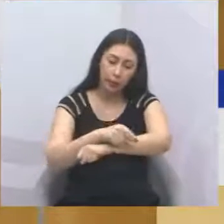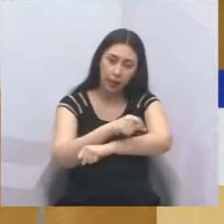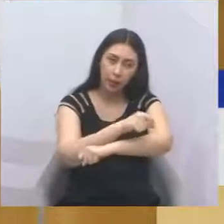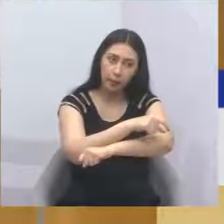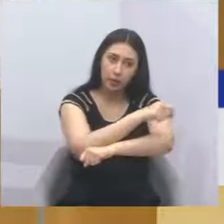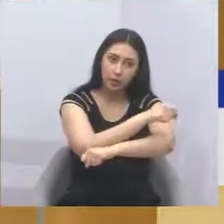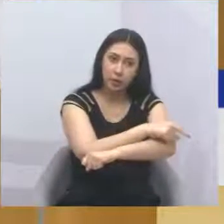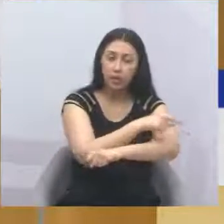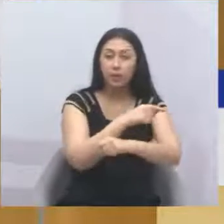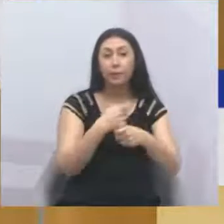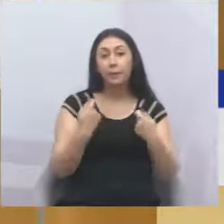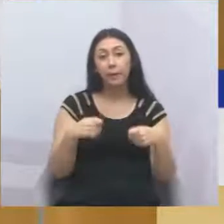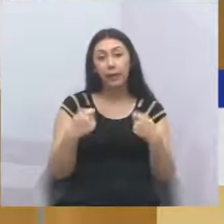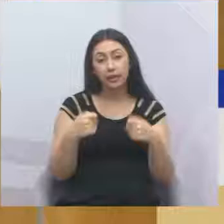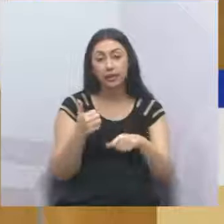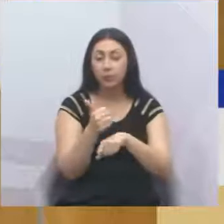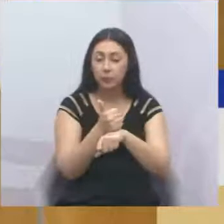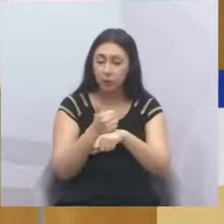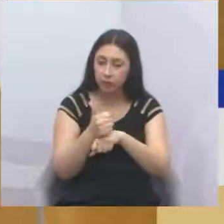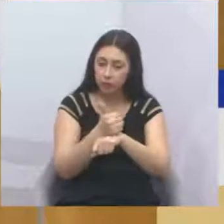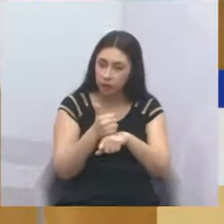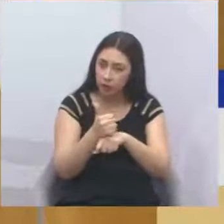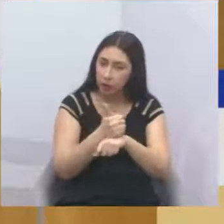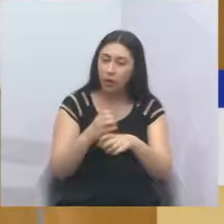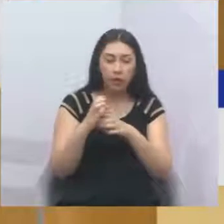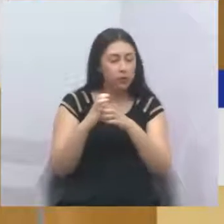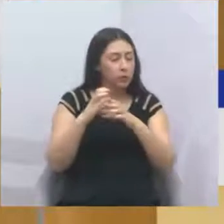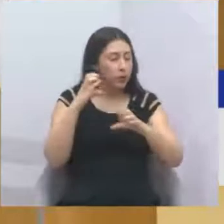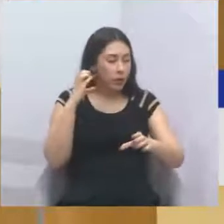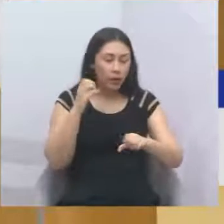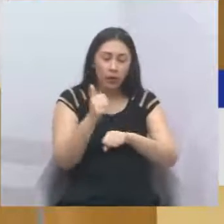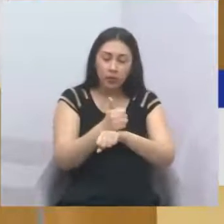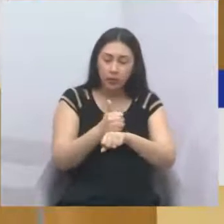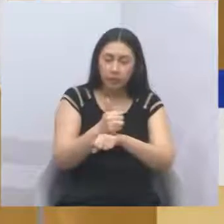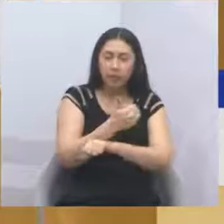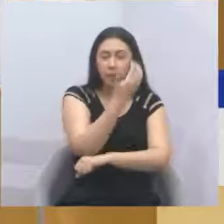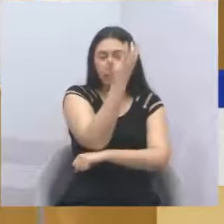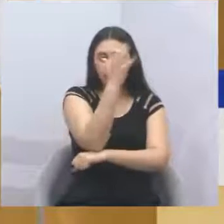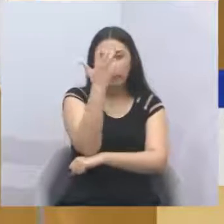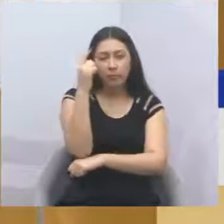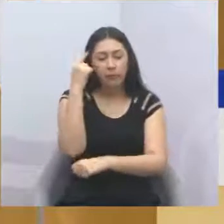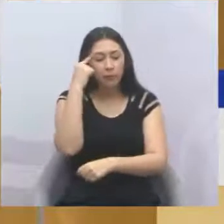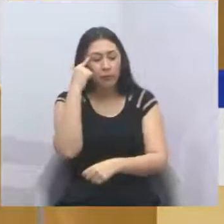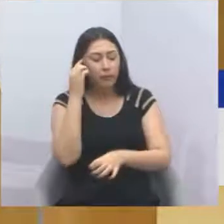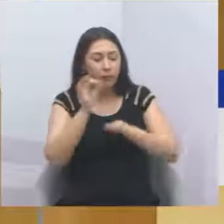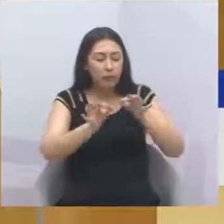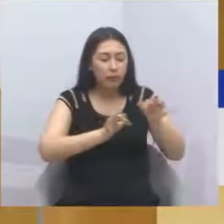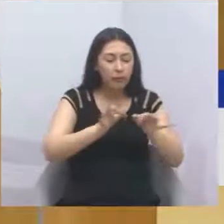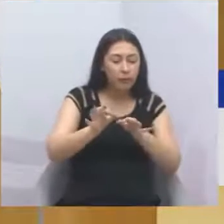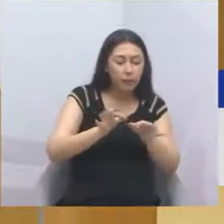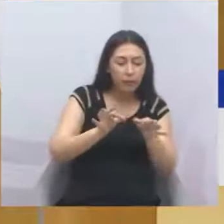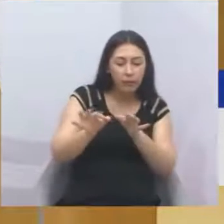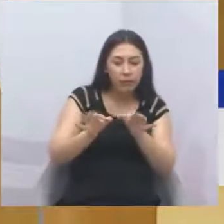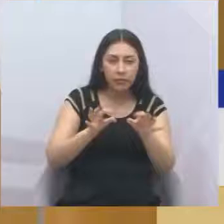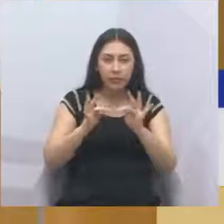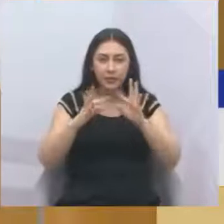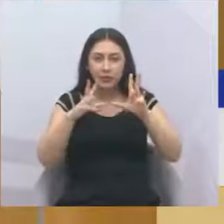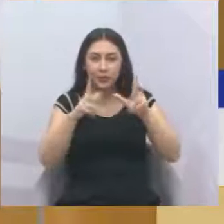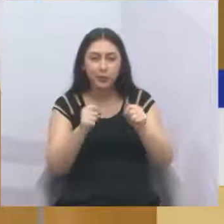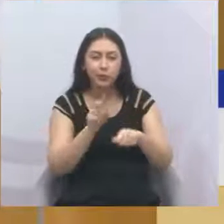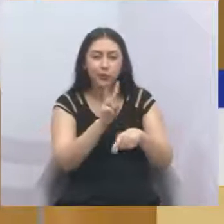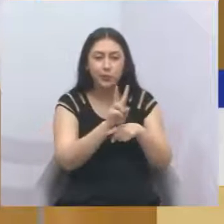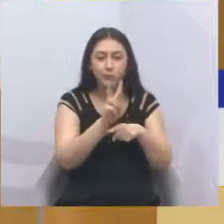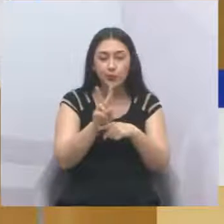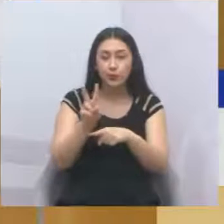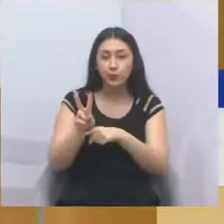os ambientalistas, os engenheiros, eles pensam como isso vai ficar naquele local, com todo